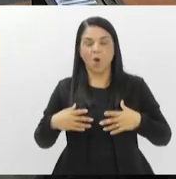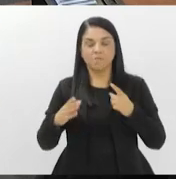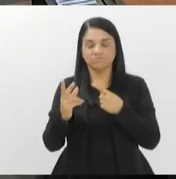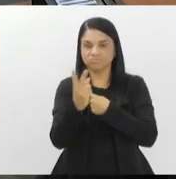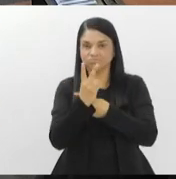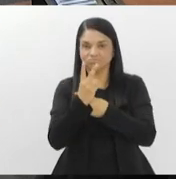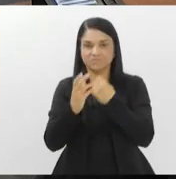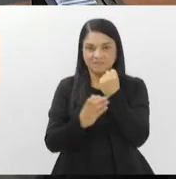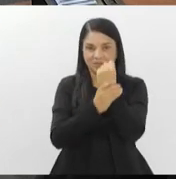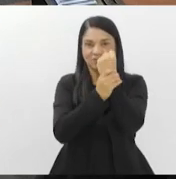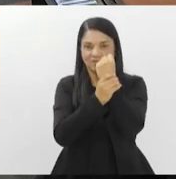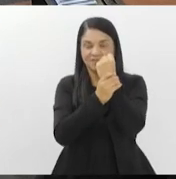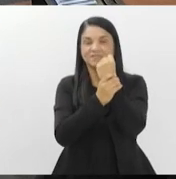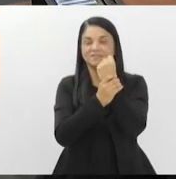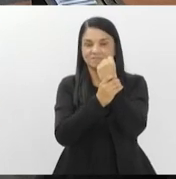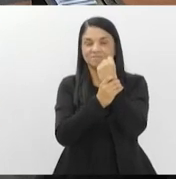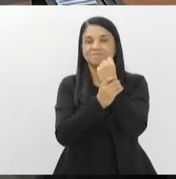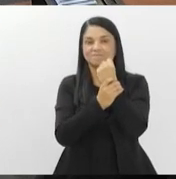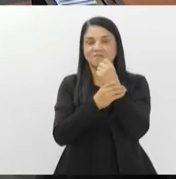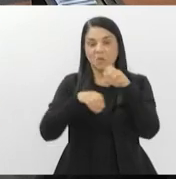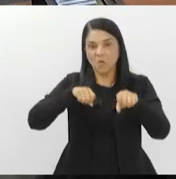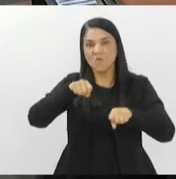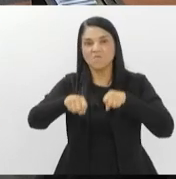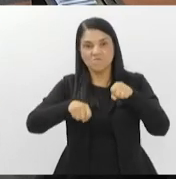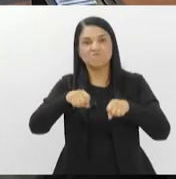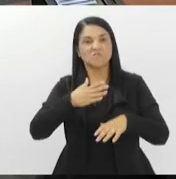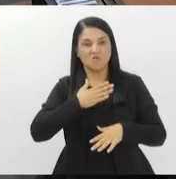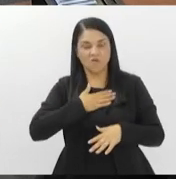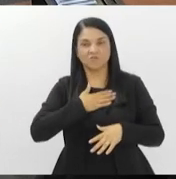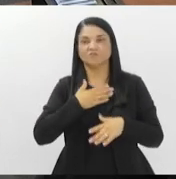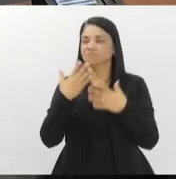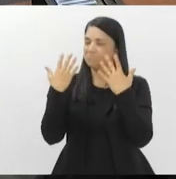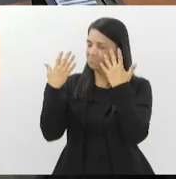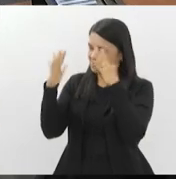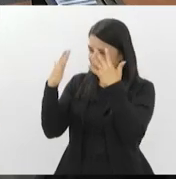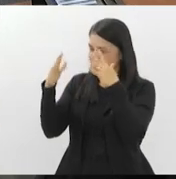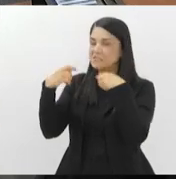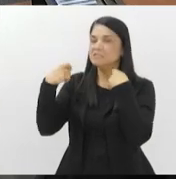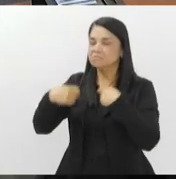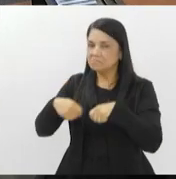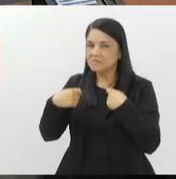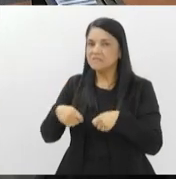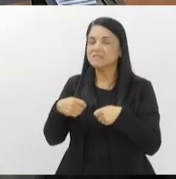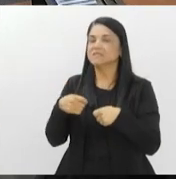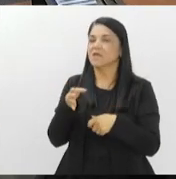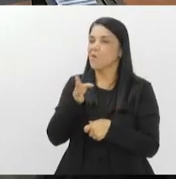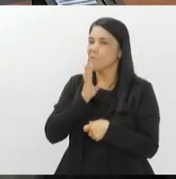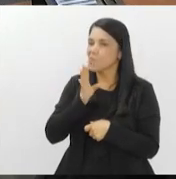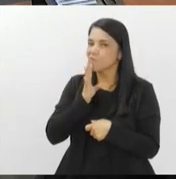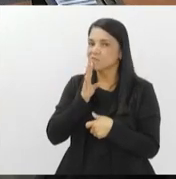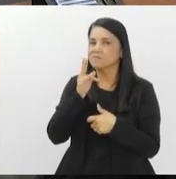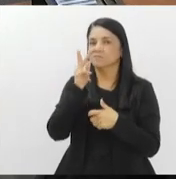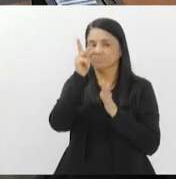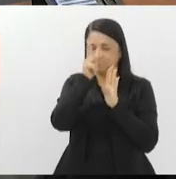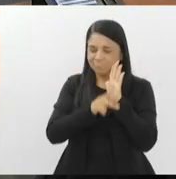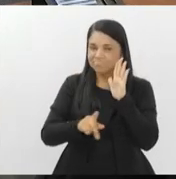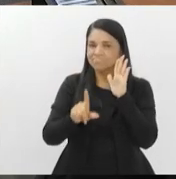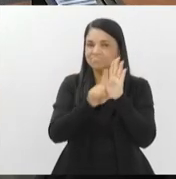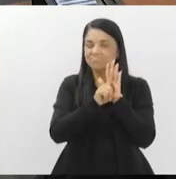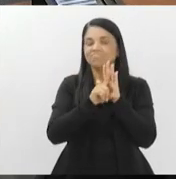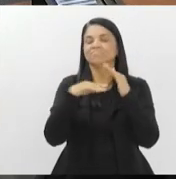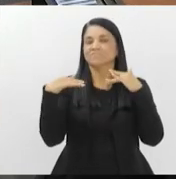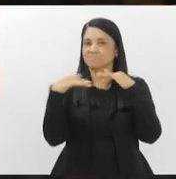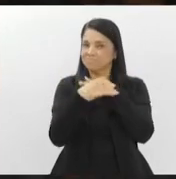segurança, fazendo o meu pedal, que eu gosto muito. Parabéns, a gente precisa reconhecer essa linda